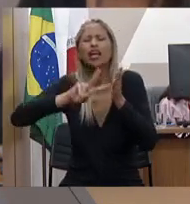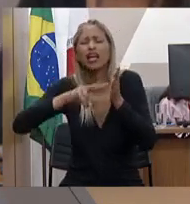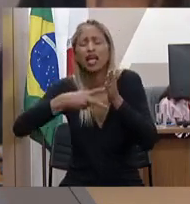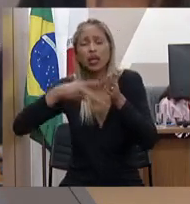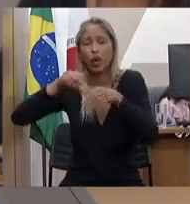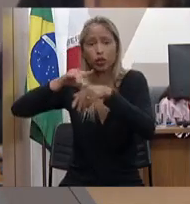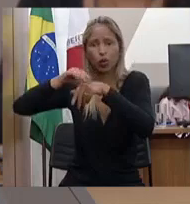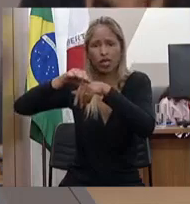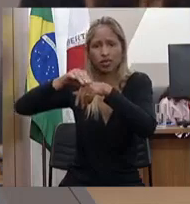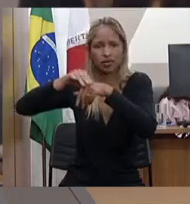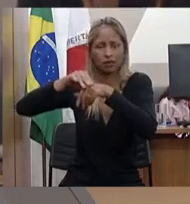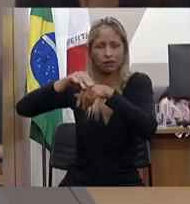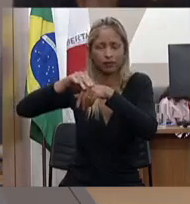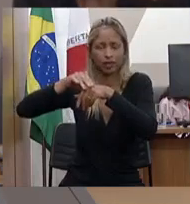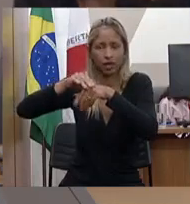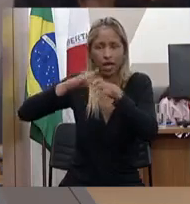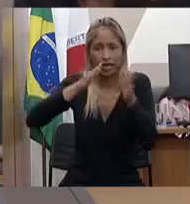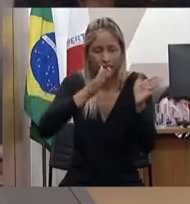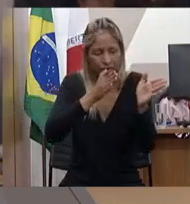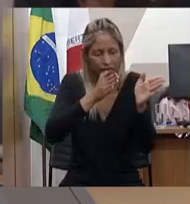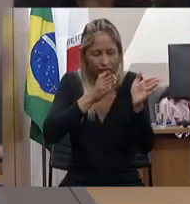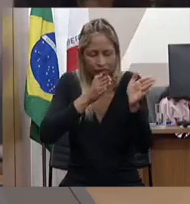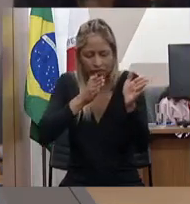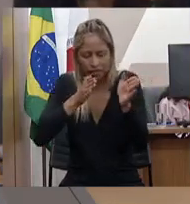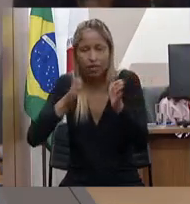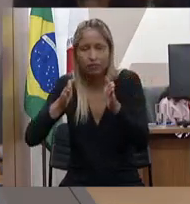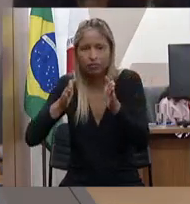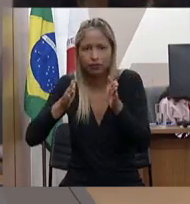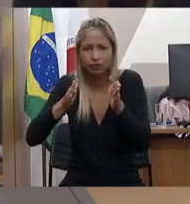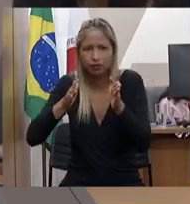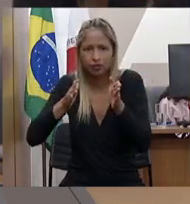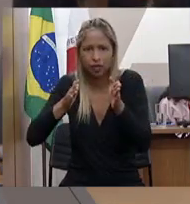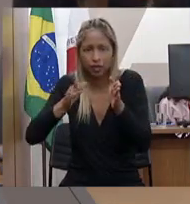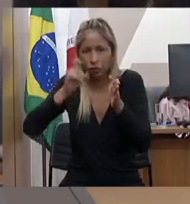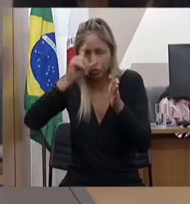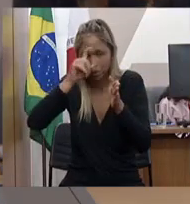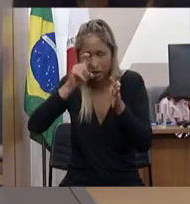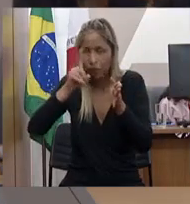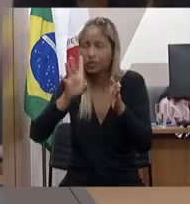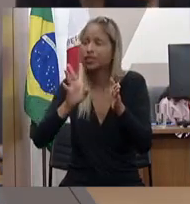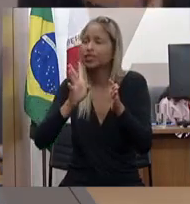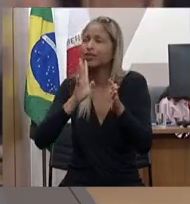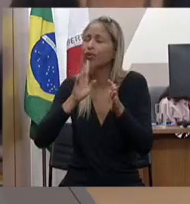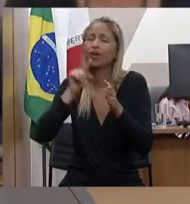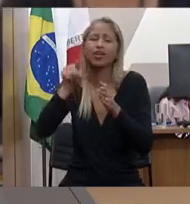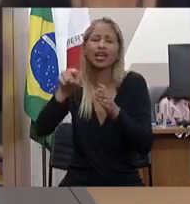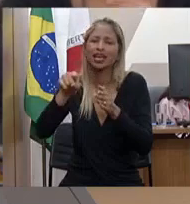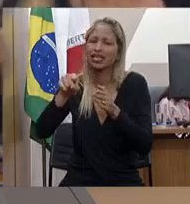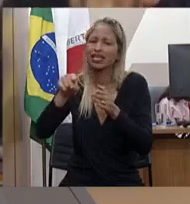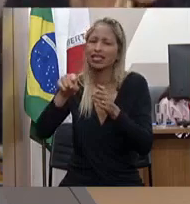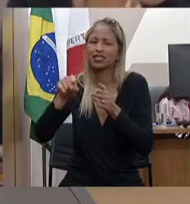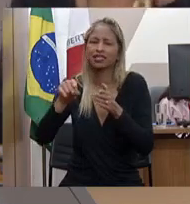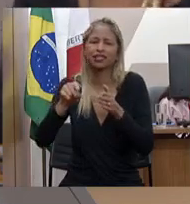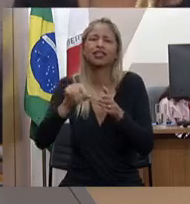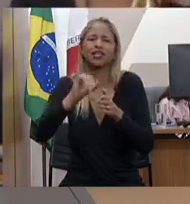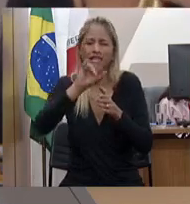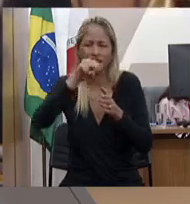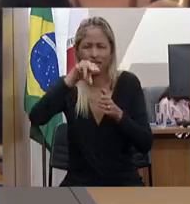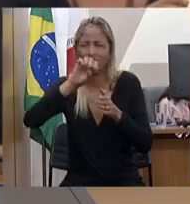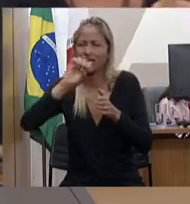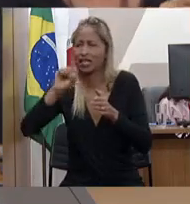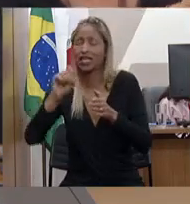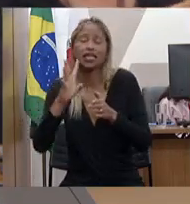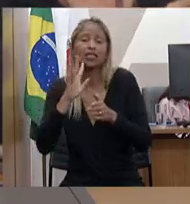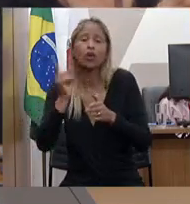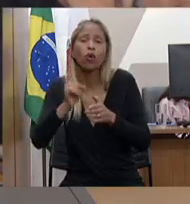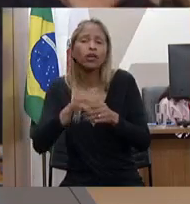do trabalho porque o perito que atendeu lá na Previdência Ele não conhece o trabalho das pessoas ele não sabe o aperto que as pessoas estão